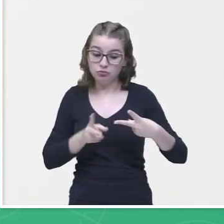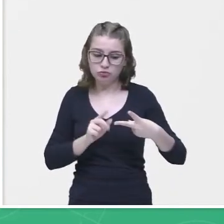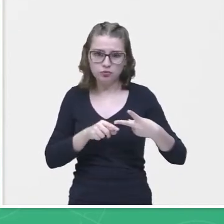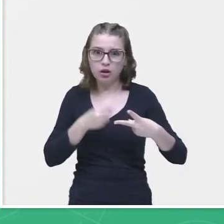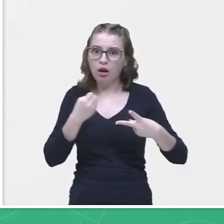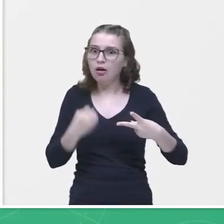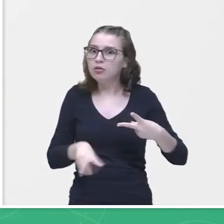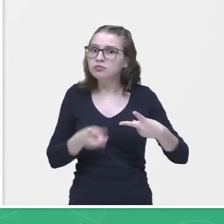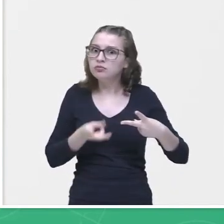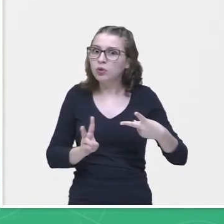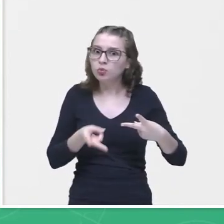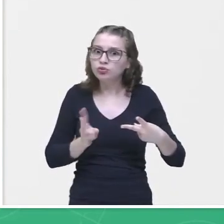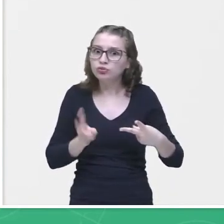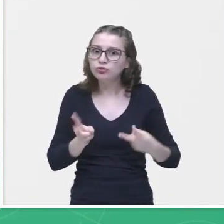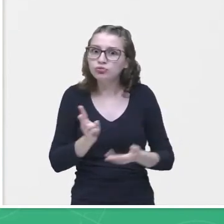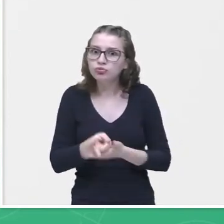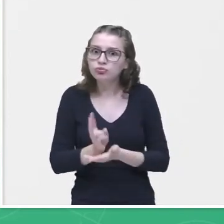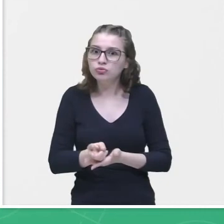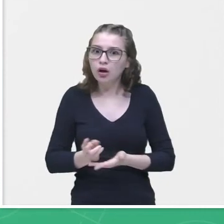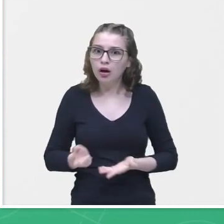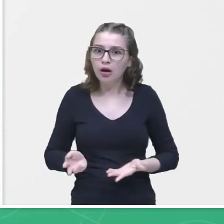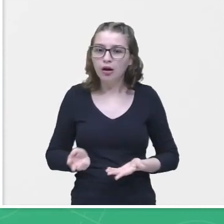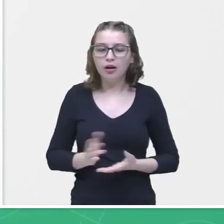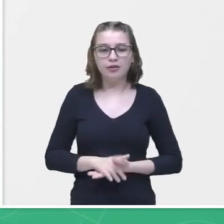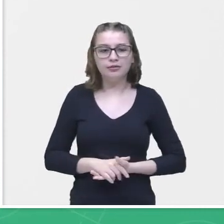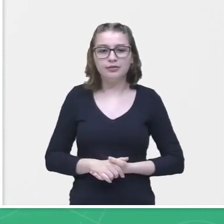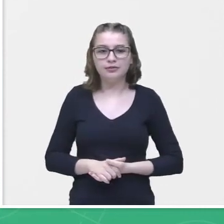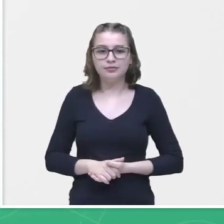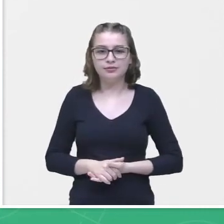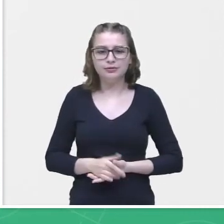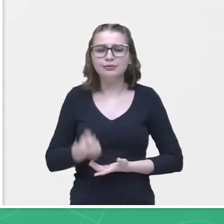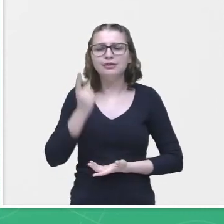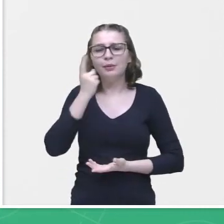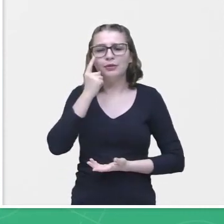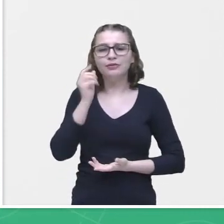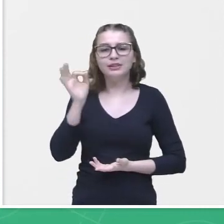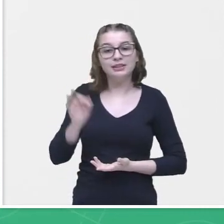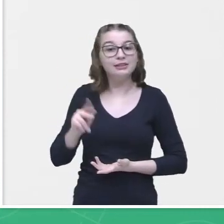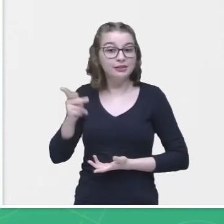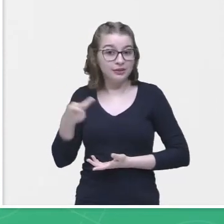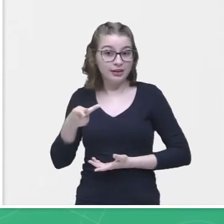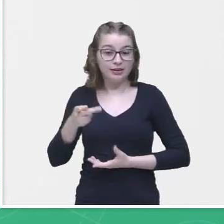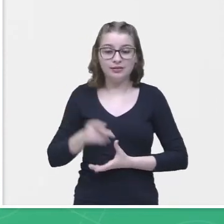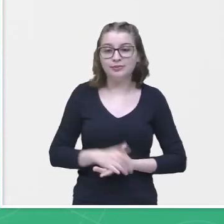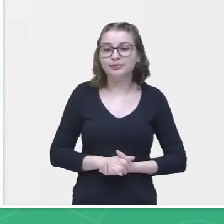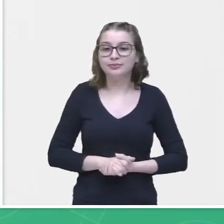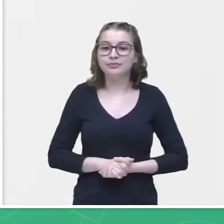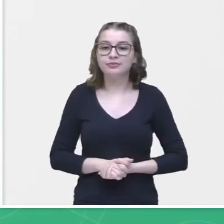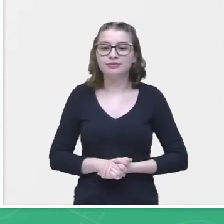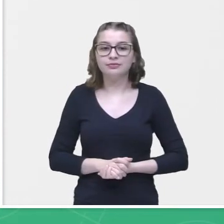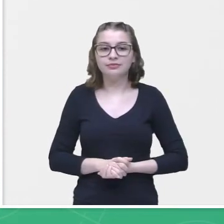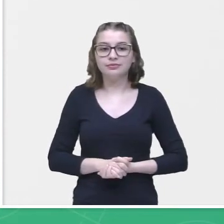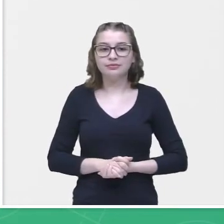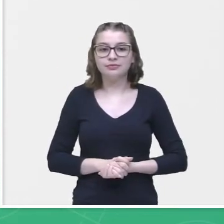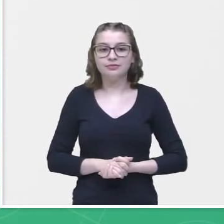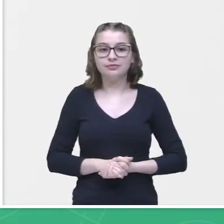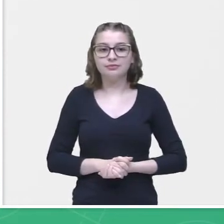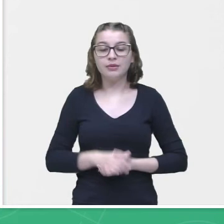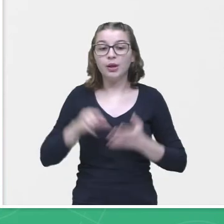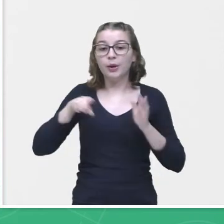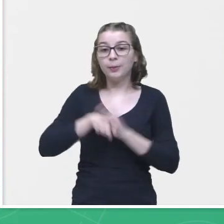aí no chat, vamos ver o que vai acontecer aí em seguida, tá bom? Vamos ao texto então? Olha que nós temos aí o texto,